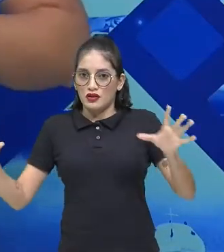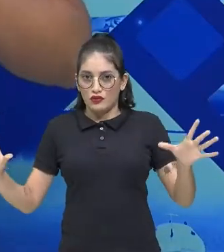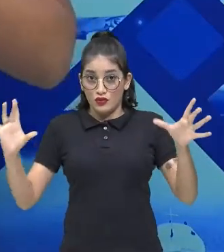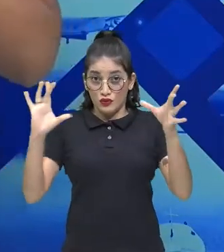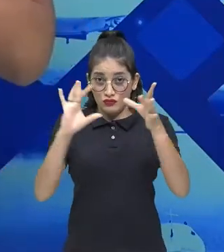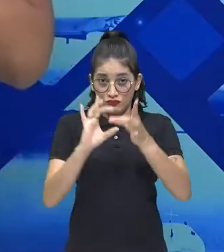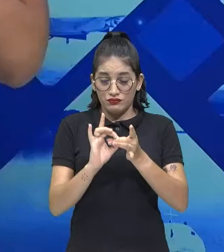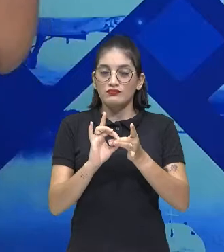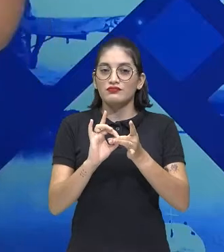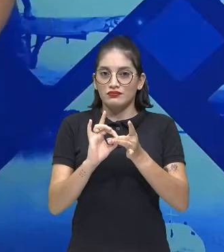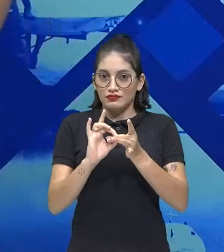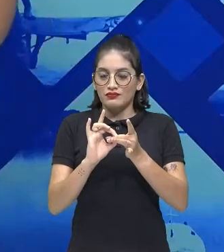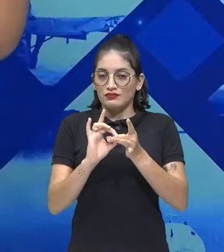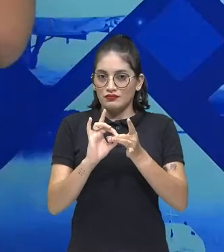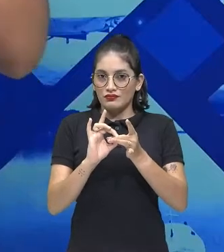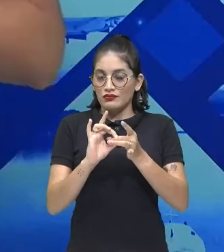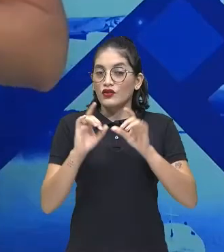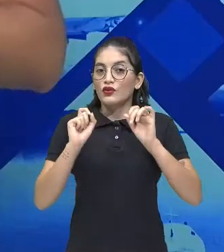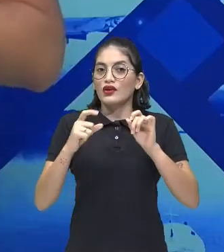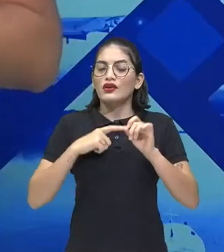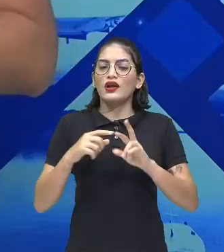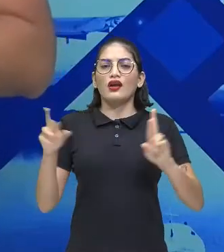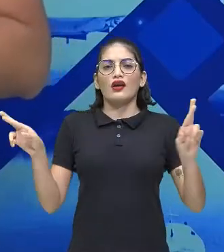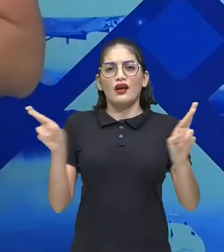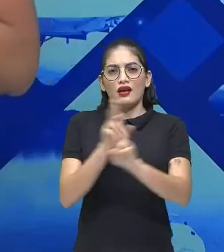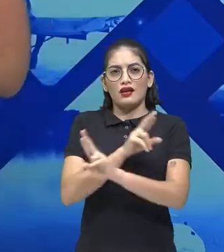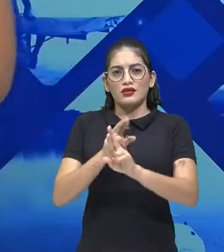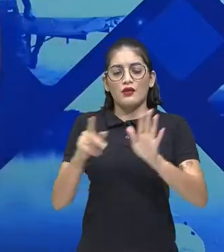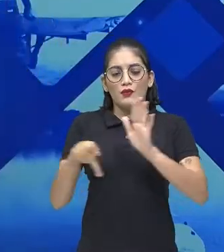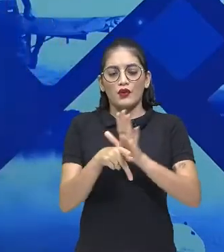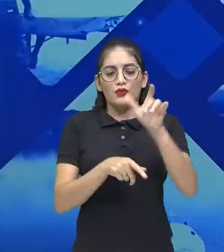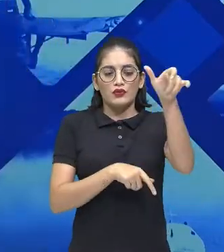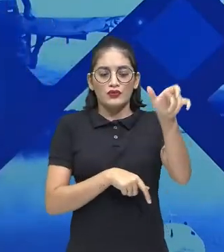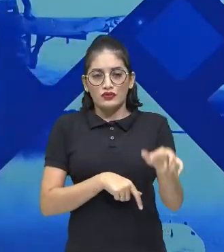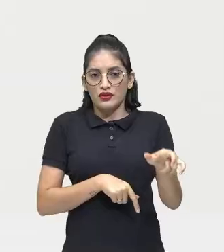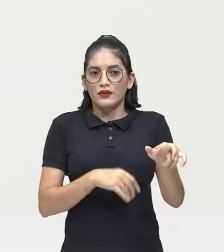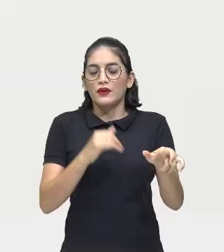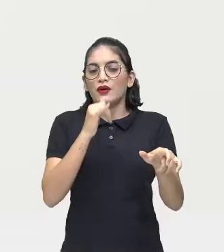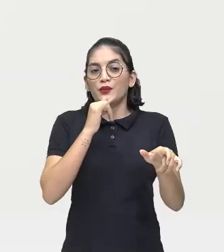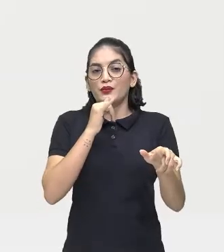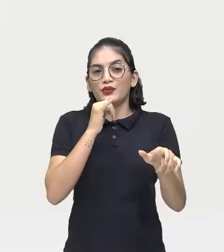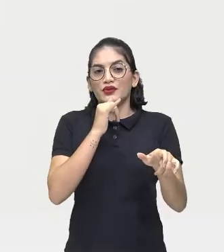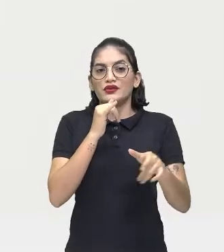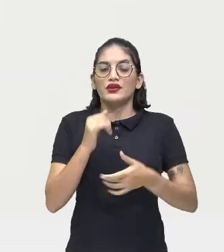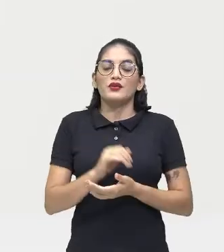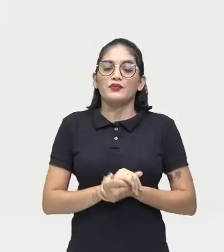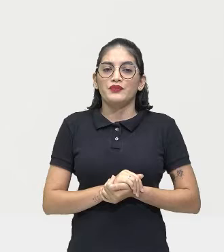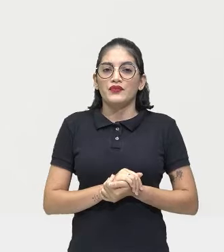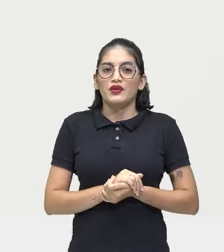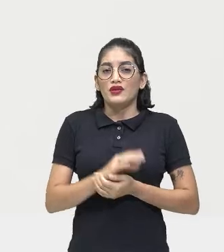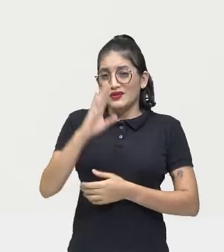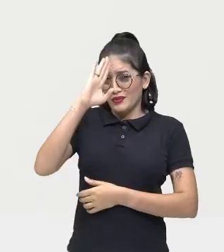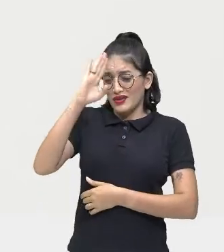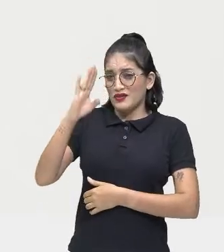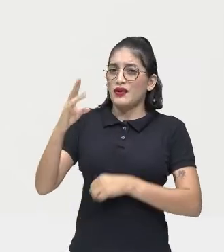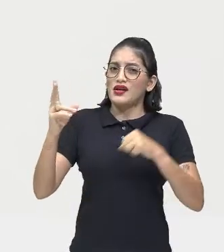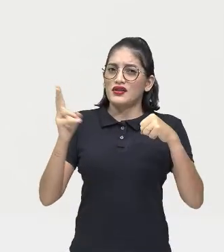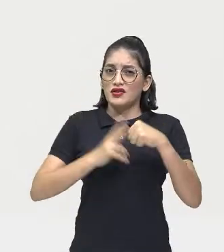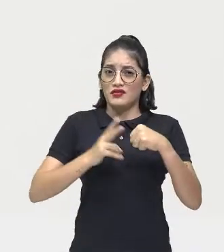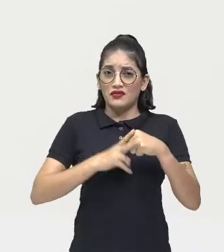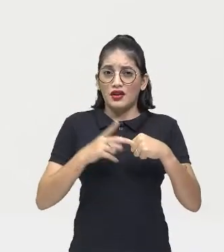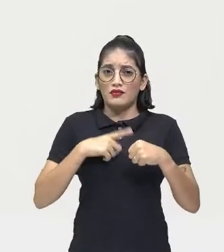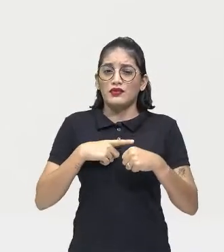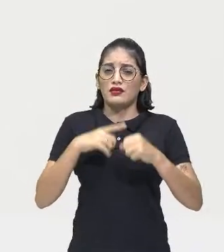ok? Algo que vai ser relacionado ao sujeito. Observem aqui os principais verbos de ligação que nós trazemos aqui